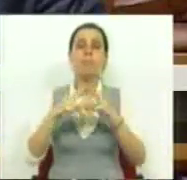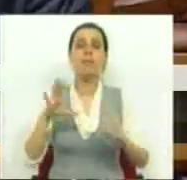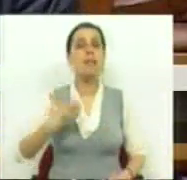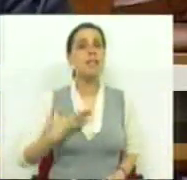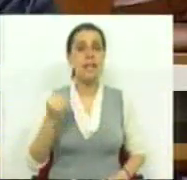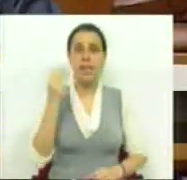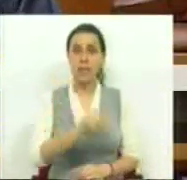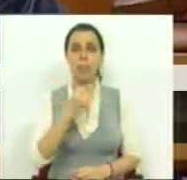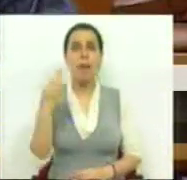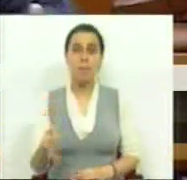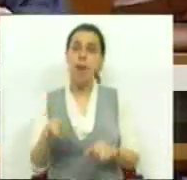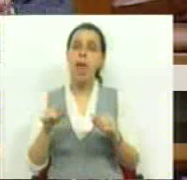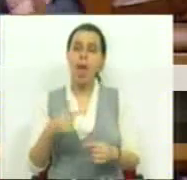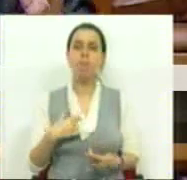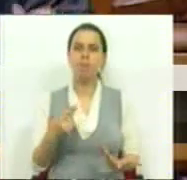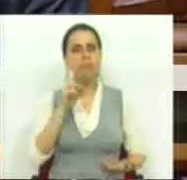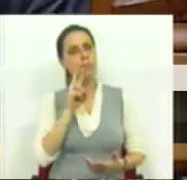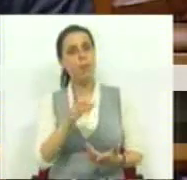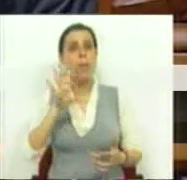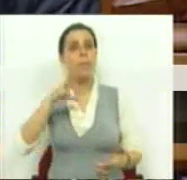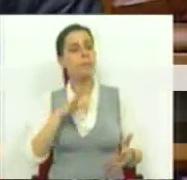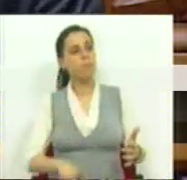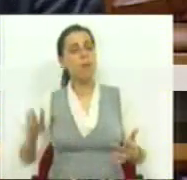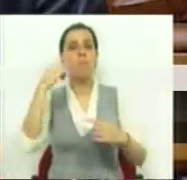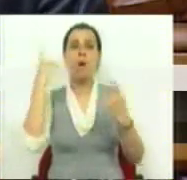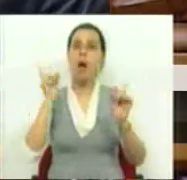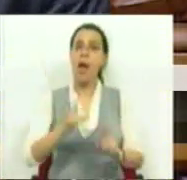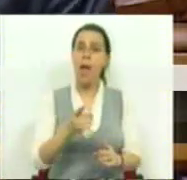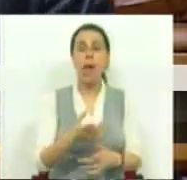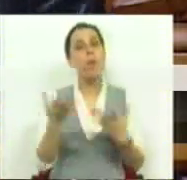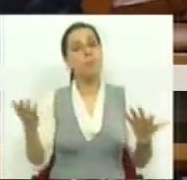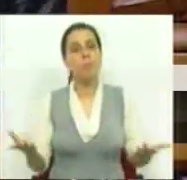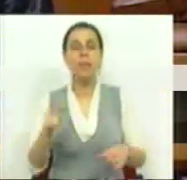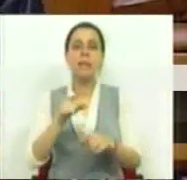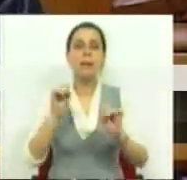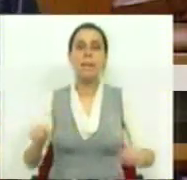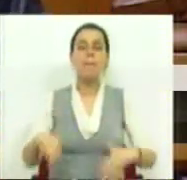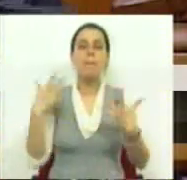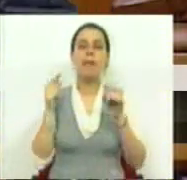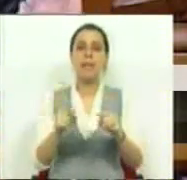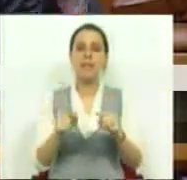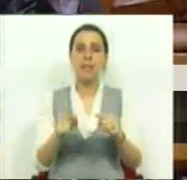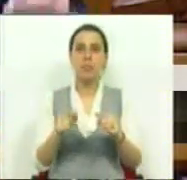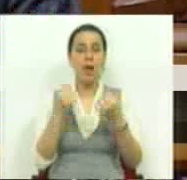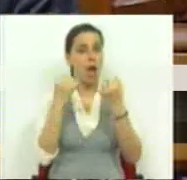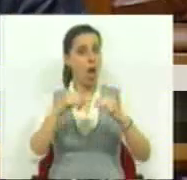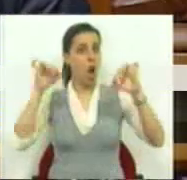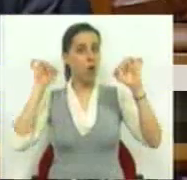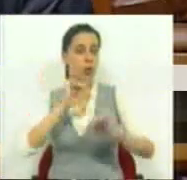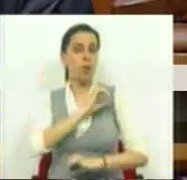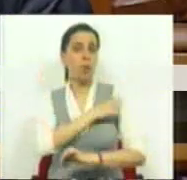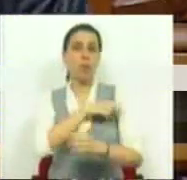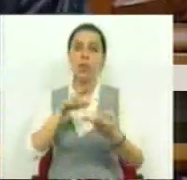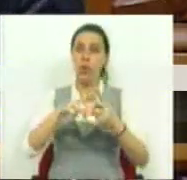do CDS-PP, é aquilo que nós estamos a ver pelo país inteiro. E, portanto, esse princípio de autonomia do